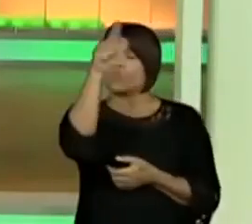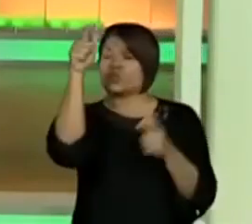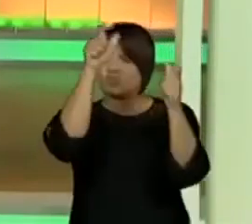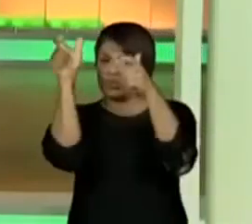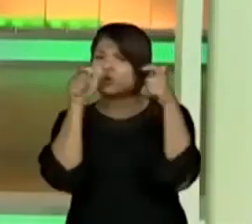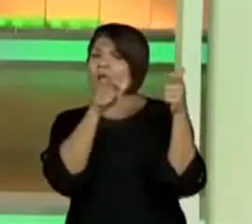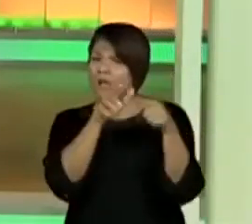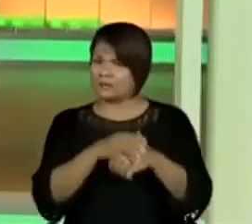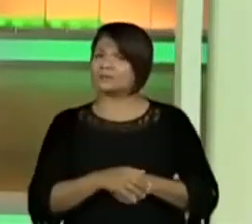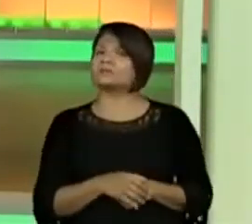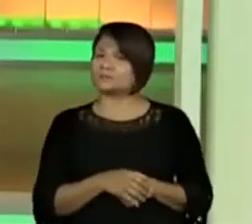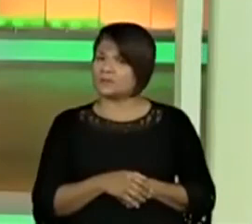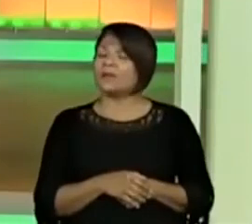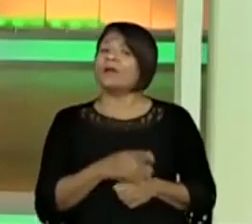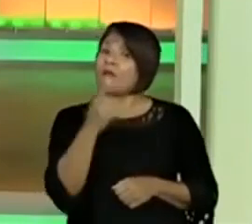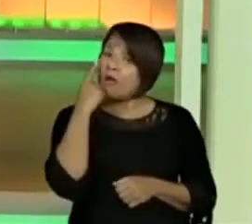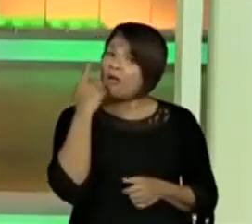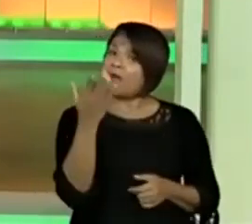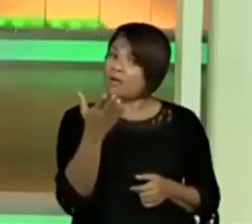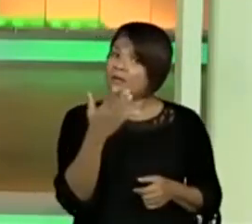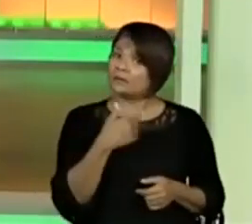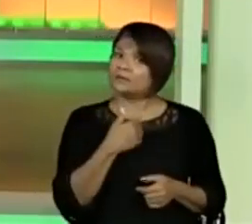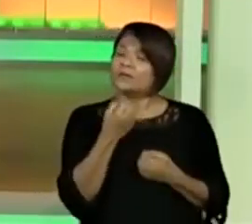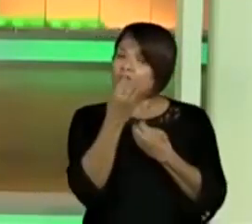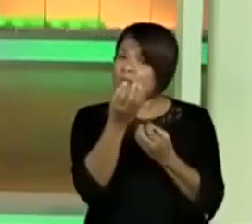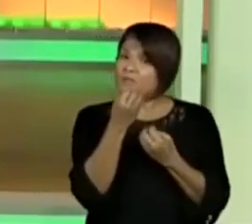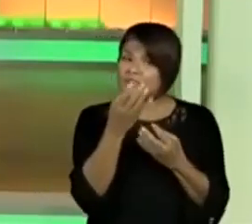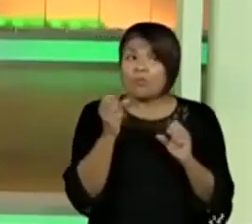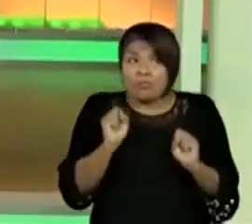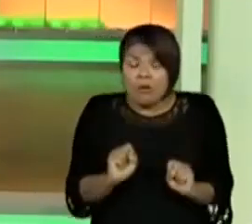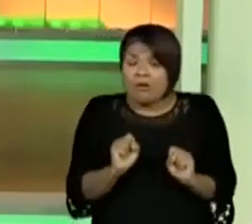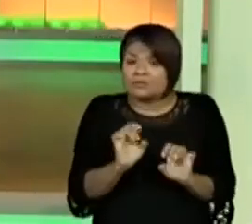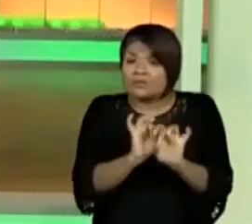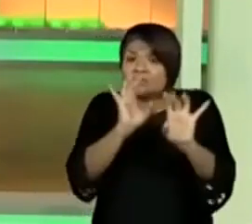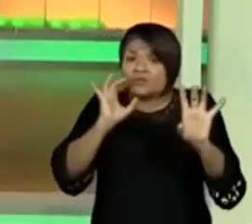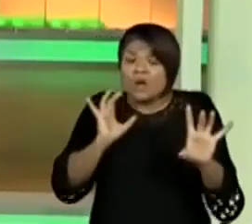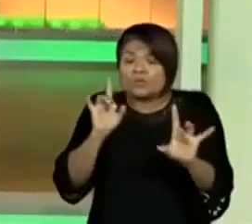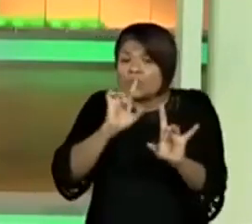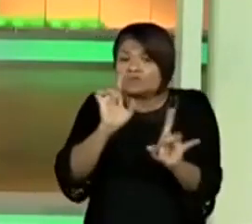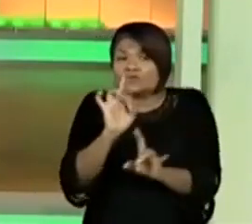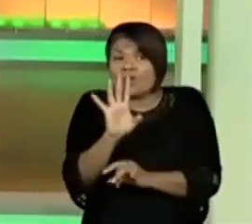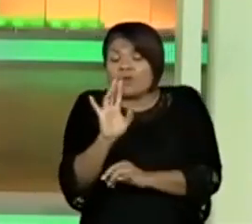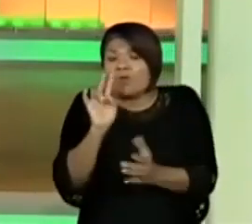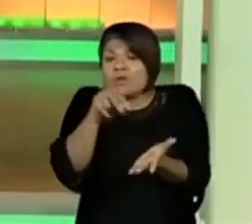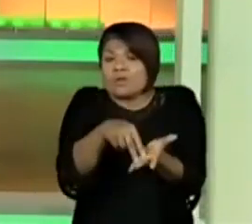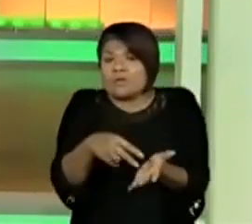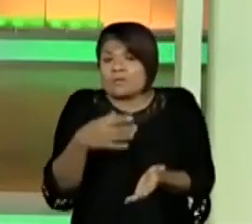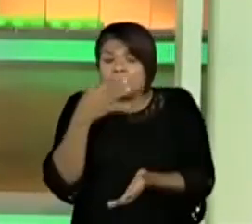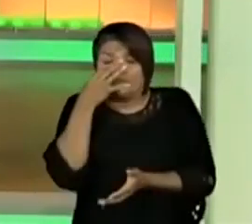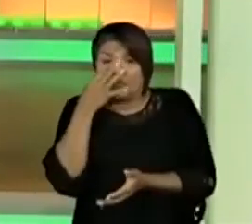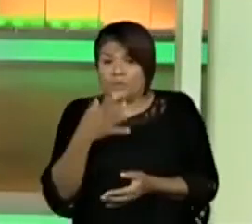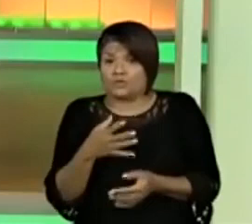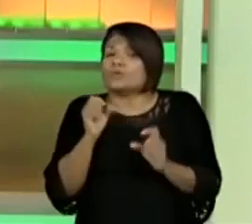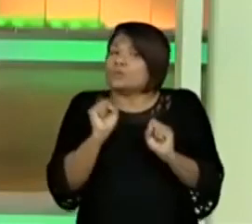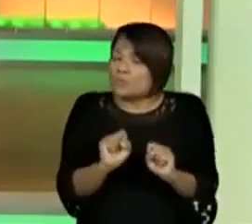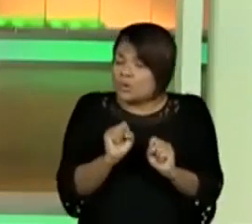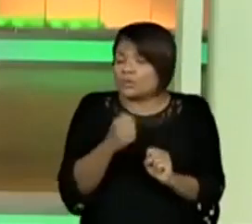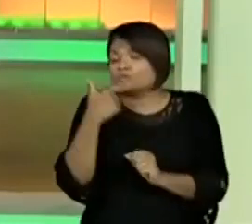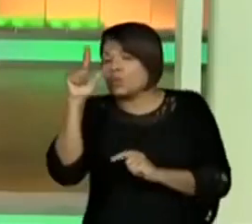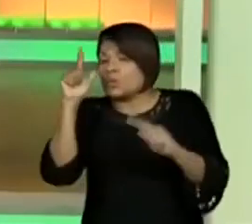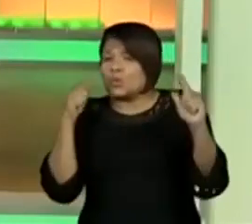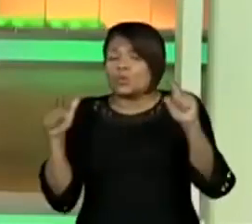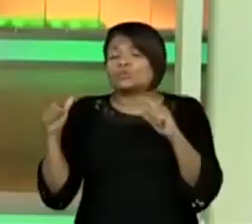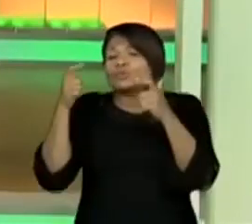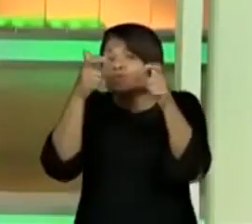faz com a gente. Descobrir que esses passeios podem ter outras opções. Não apenas só. E a Kathleen até fala de outro lugar, né?